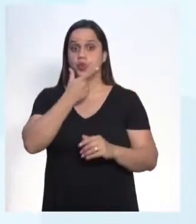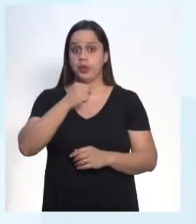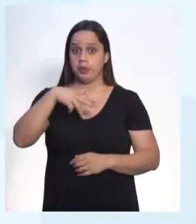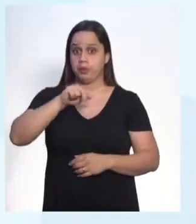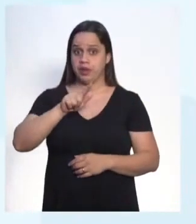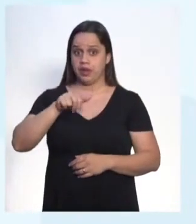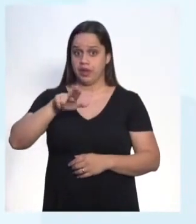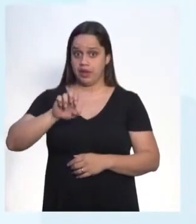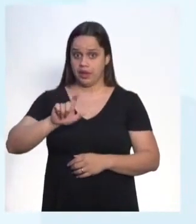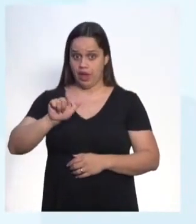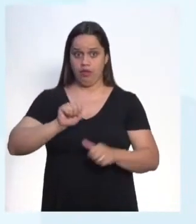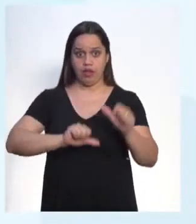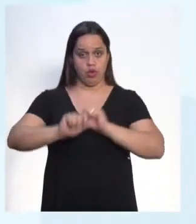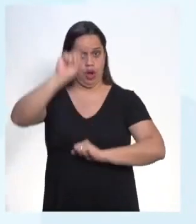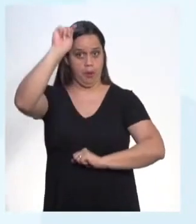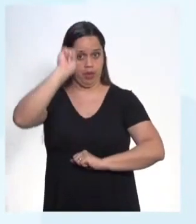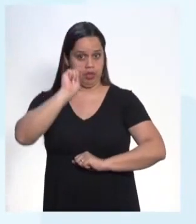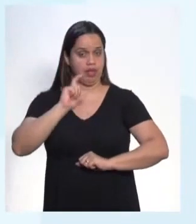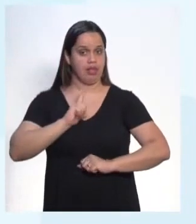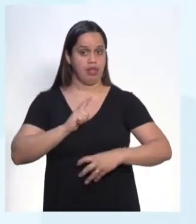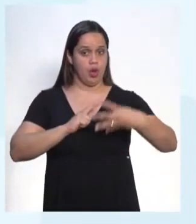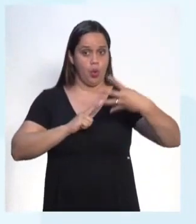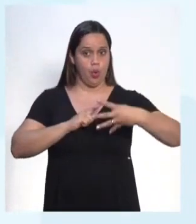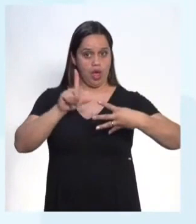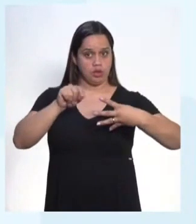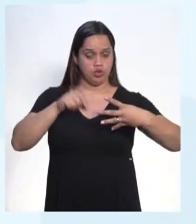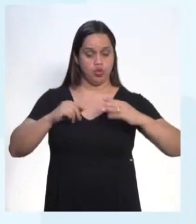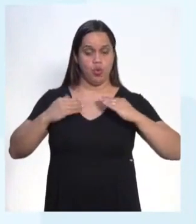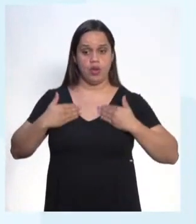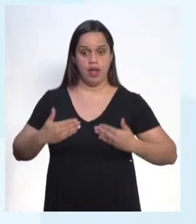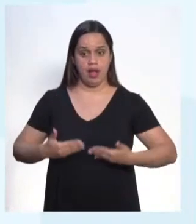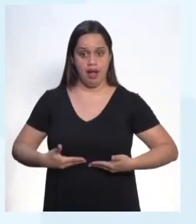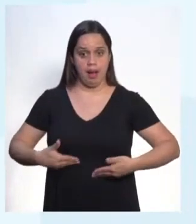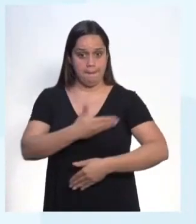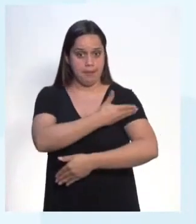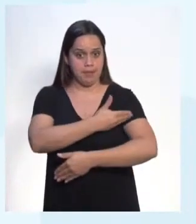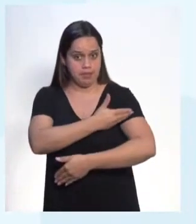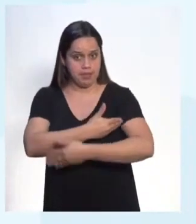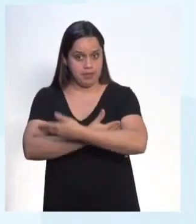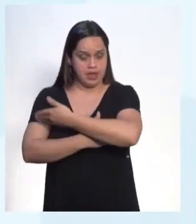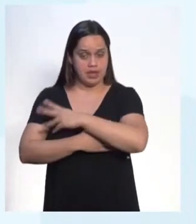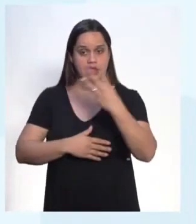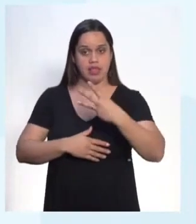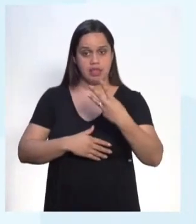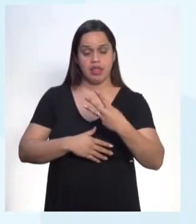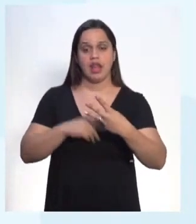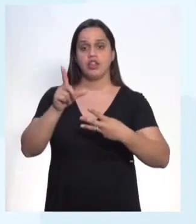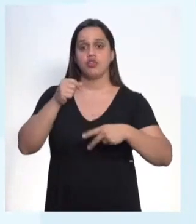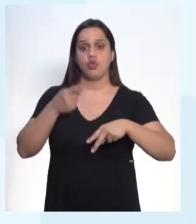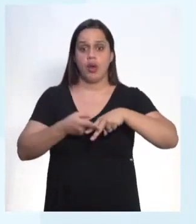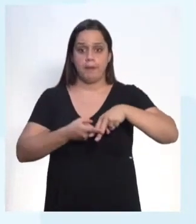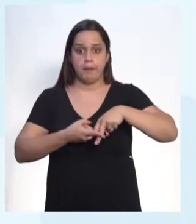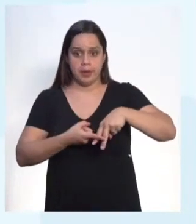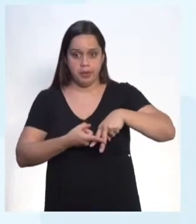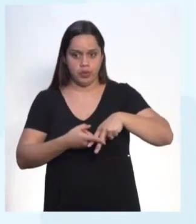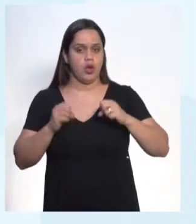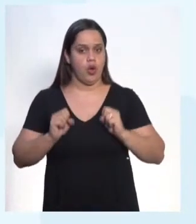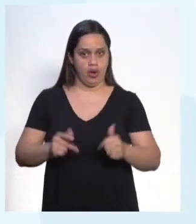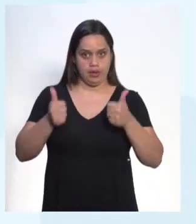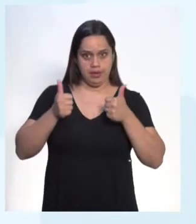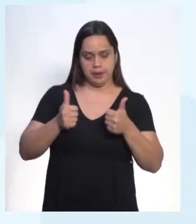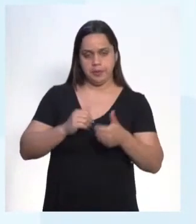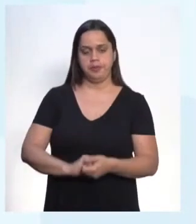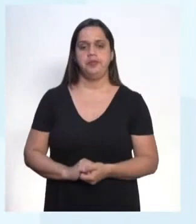ele tem 4 opções de camisetas e 3 opções de bermudas. Muito bem.